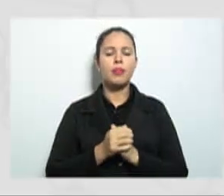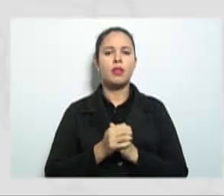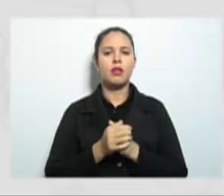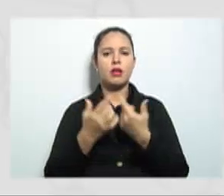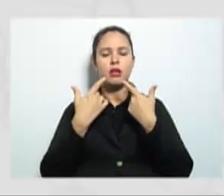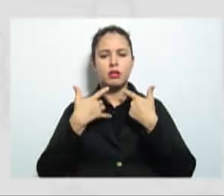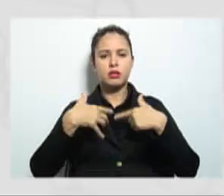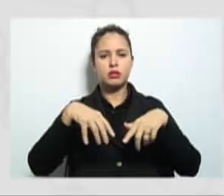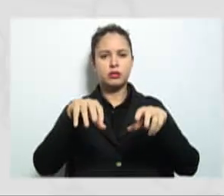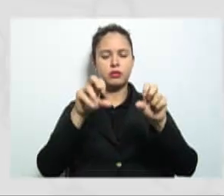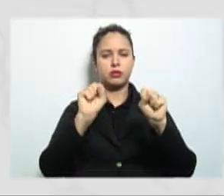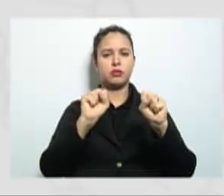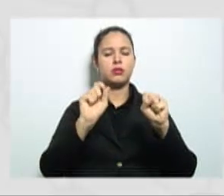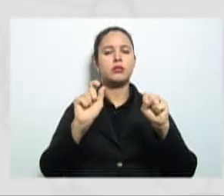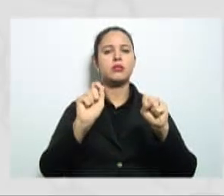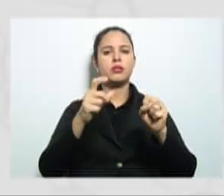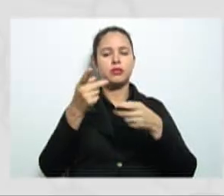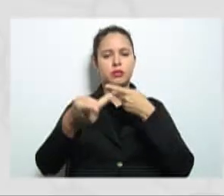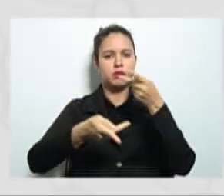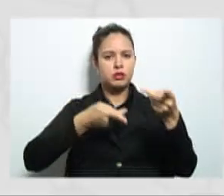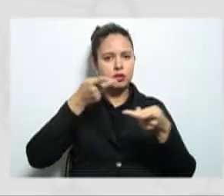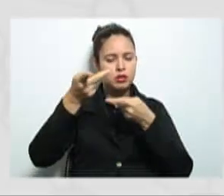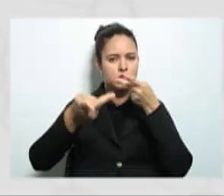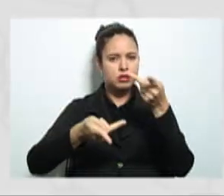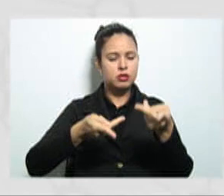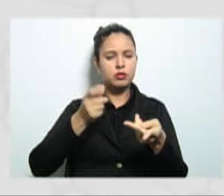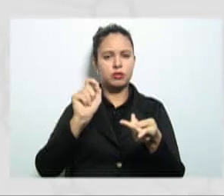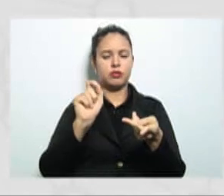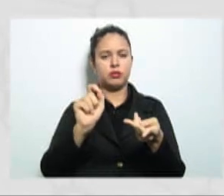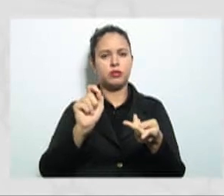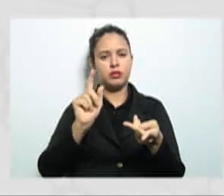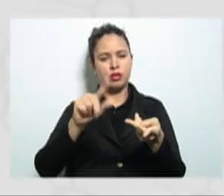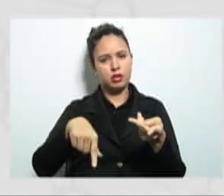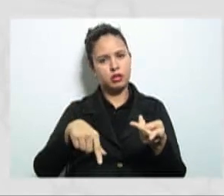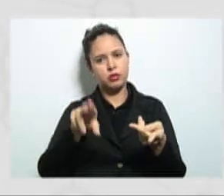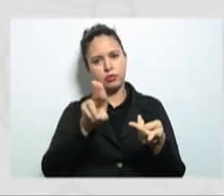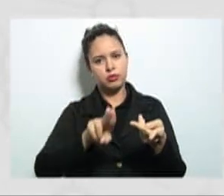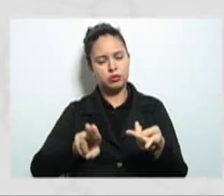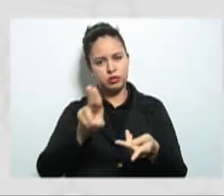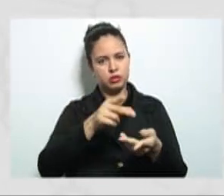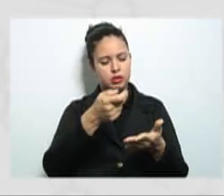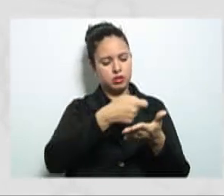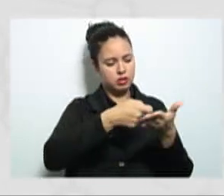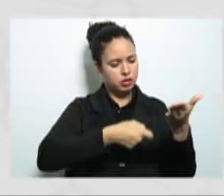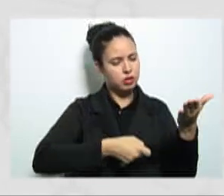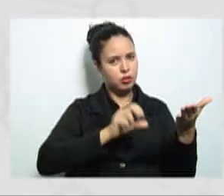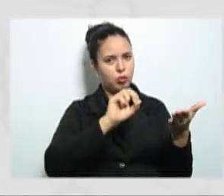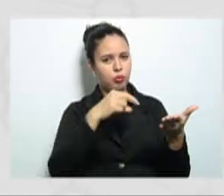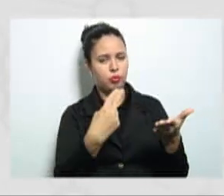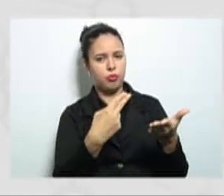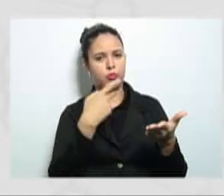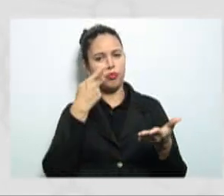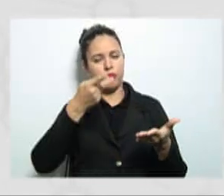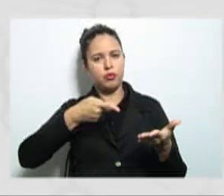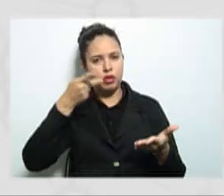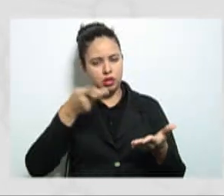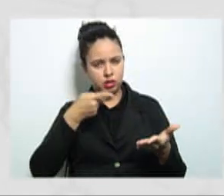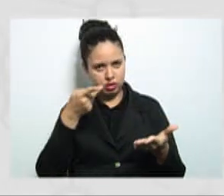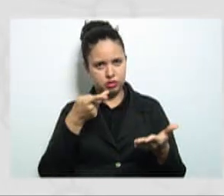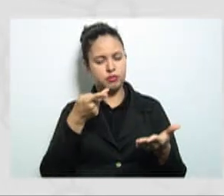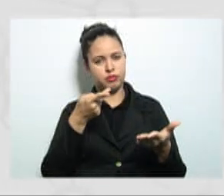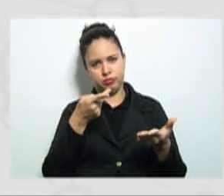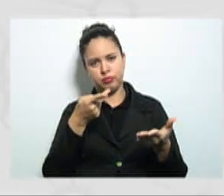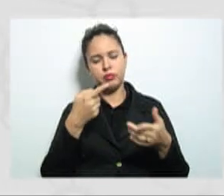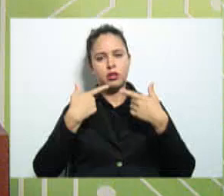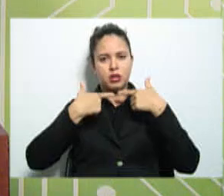A linguagem verbal é quando eu me comunico utilizando a escrita ou a fala, ou seja, o verbal vem de verbo, vem